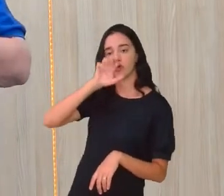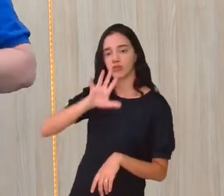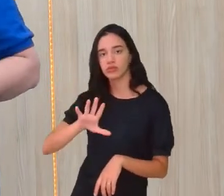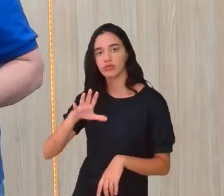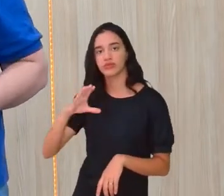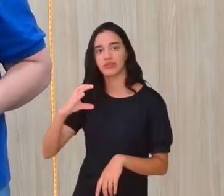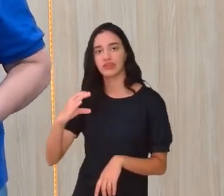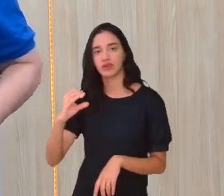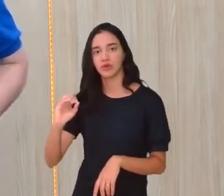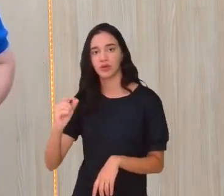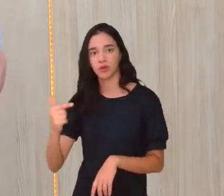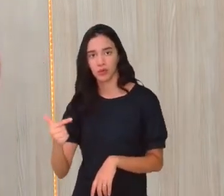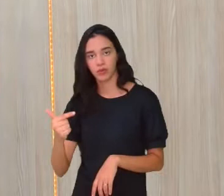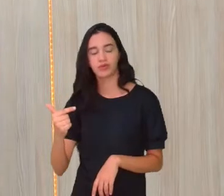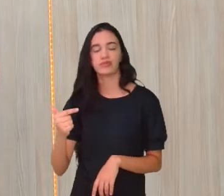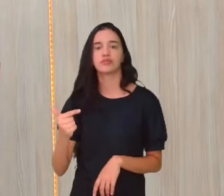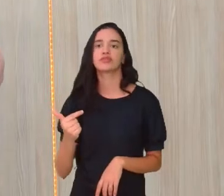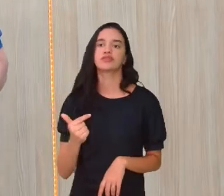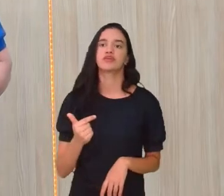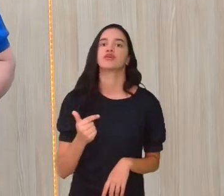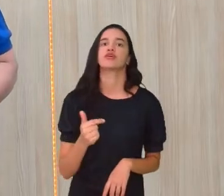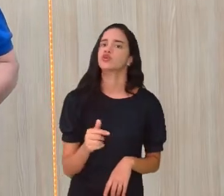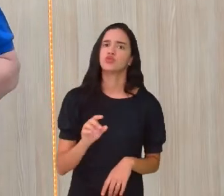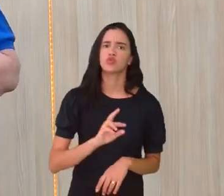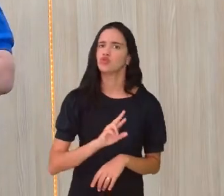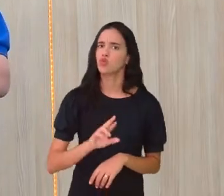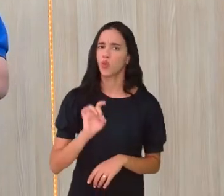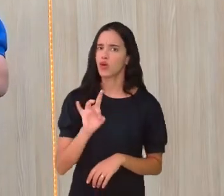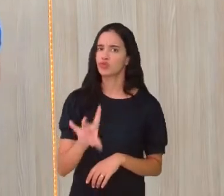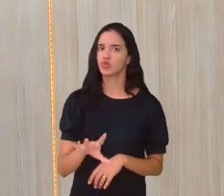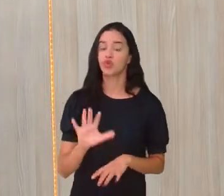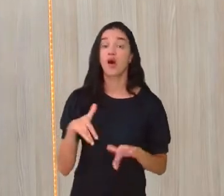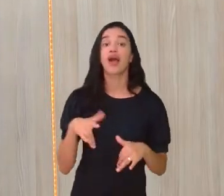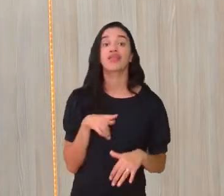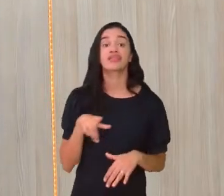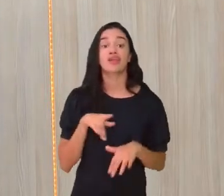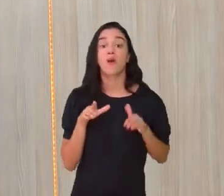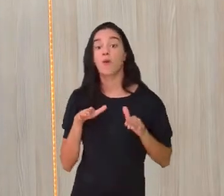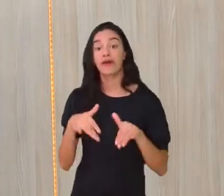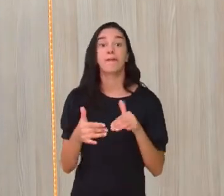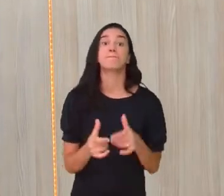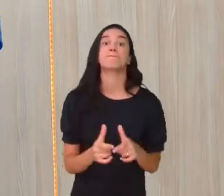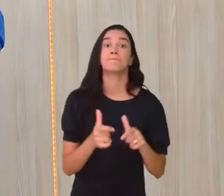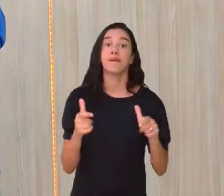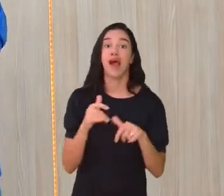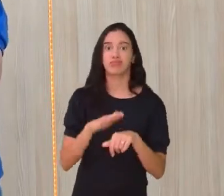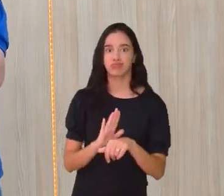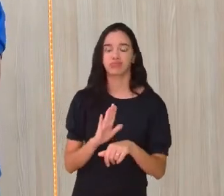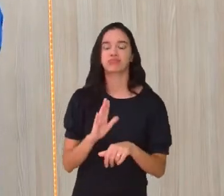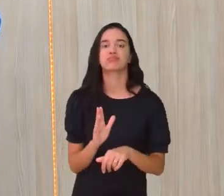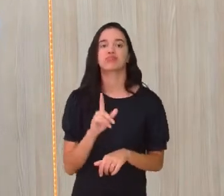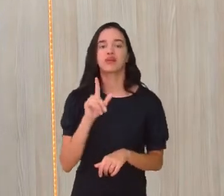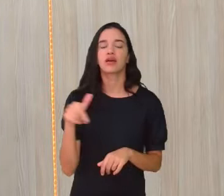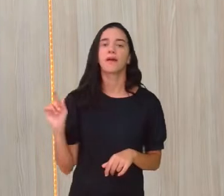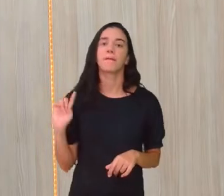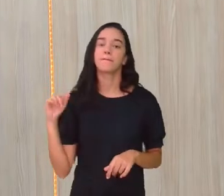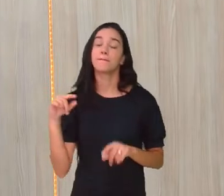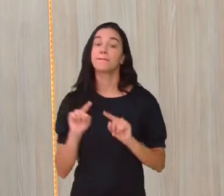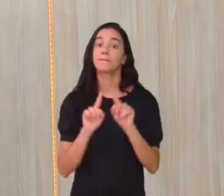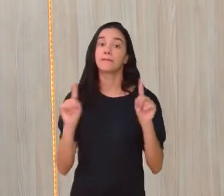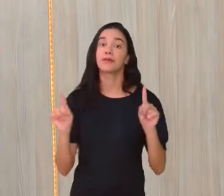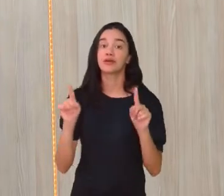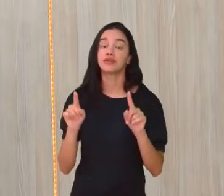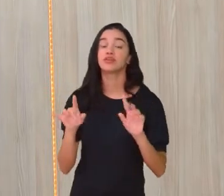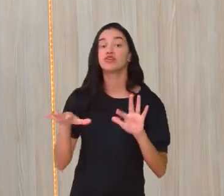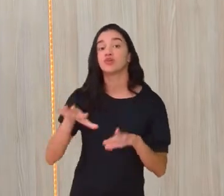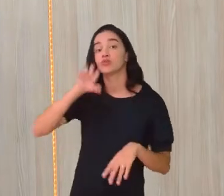estamos eliminando o ar, não sai apenas CO2, há uma concentração maior de CO2, mas estamos eliminando a questão